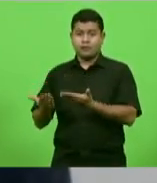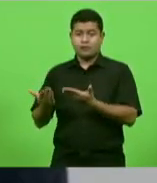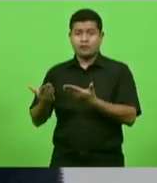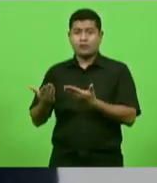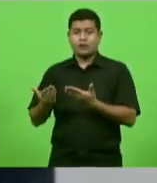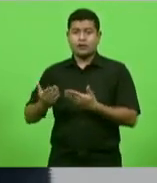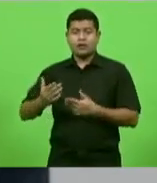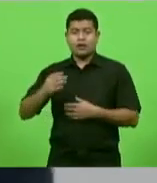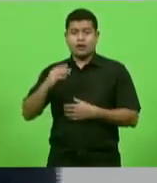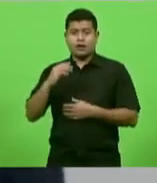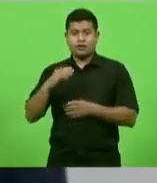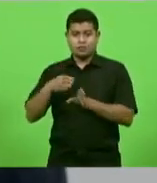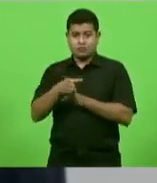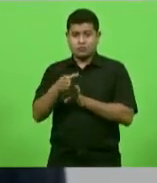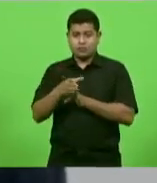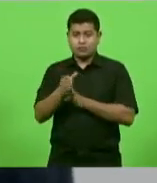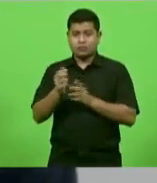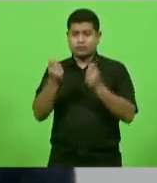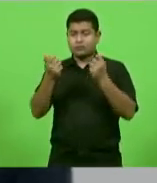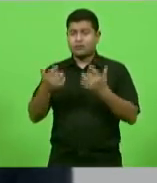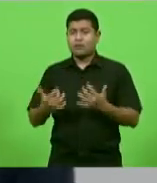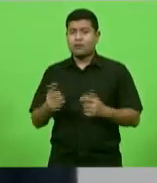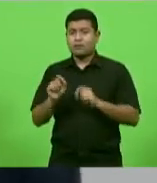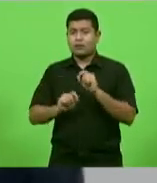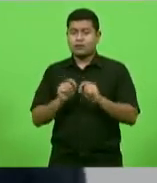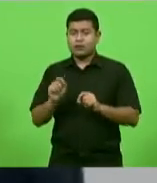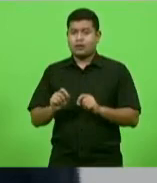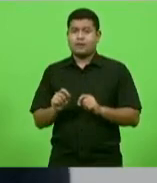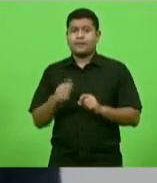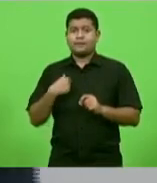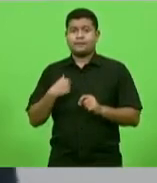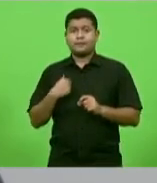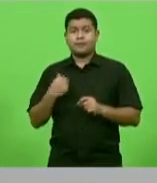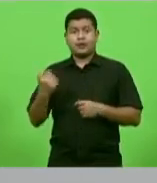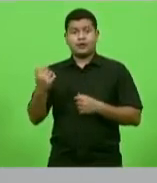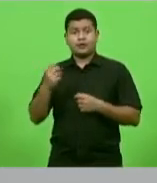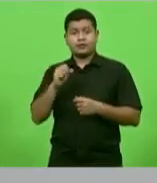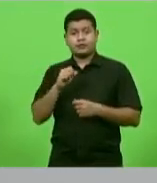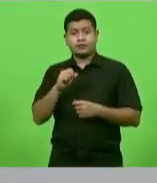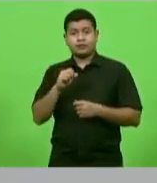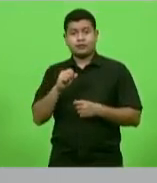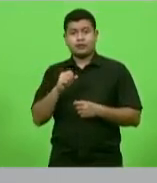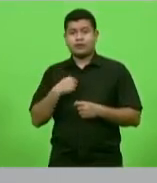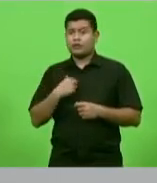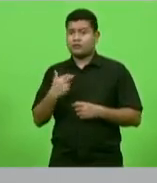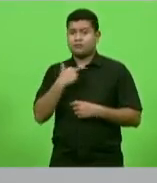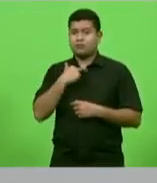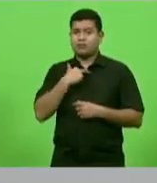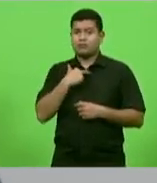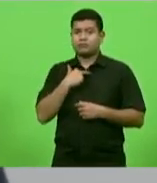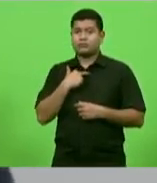próprio conselheiro, foi comunicado à Sua Excelência sobre a impossibilidade, salvo